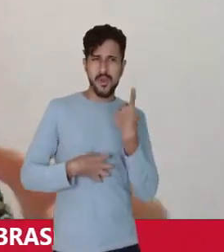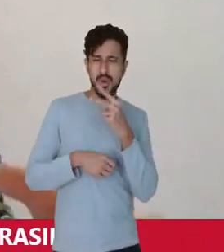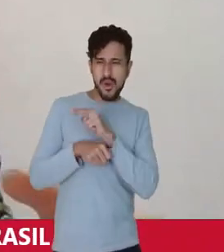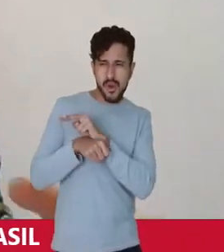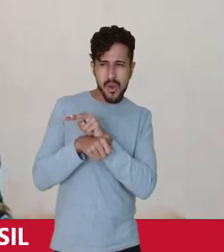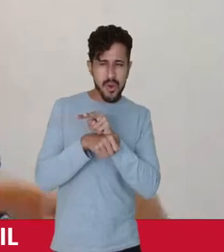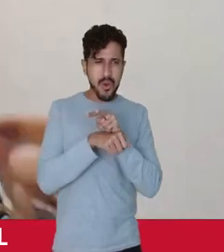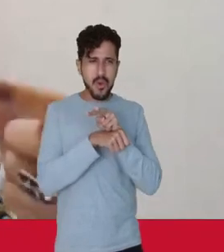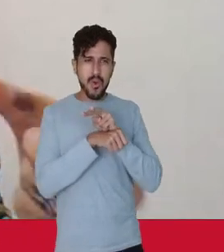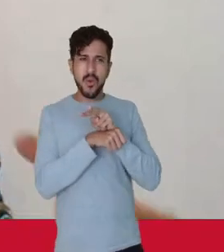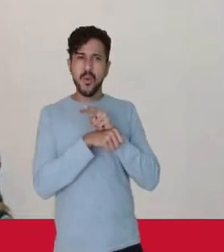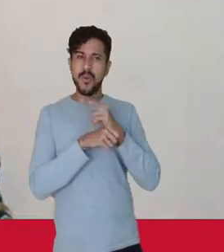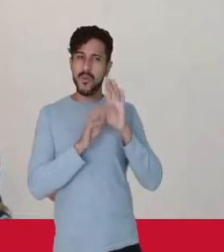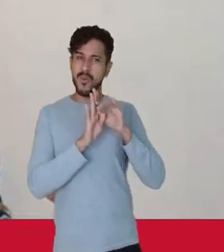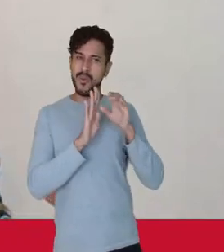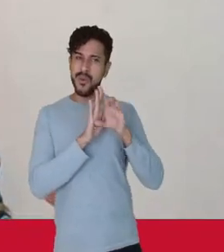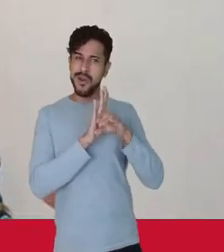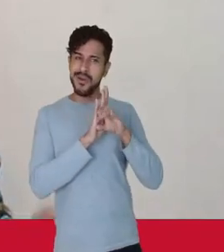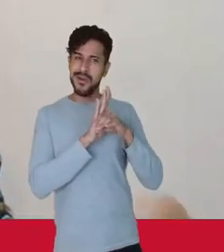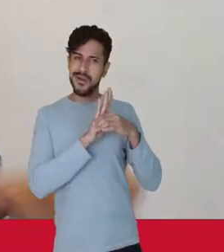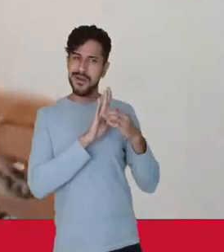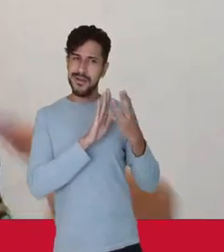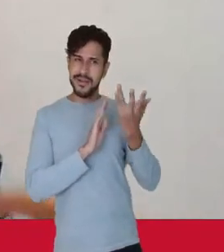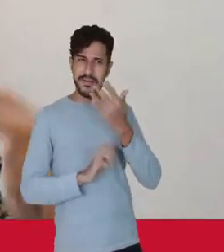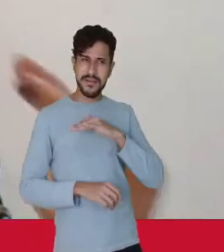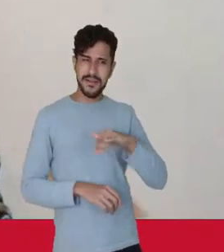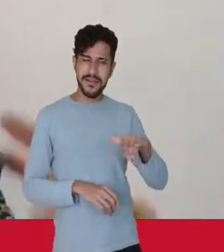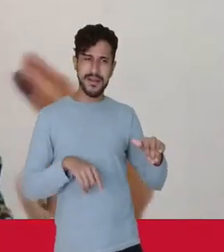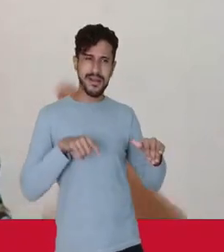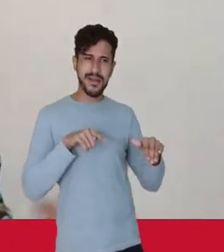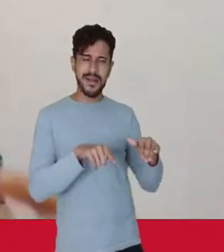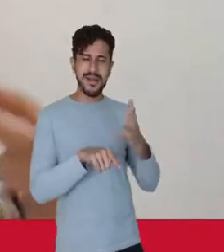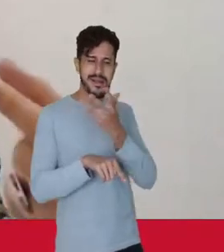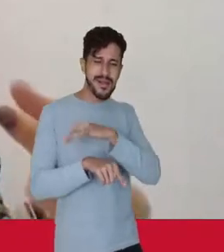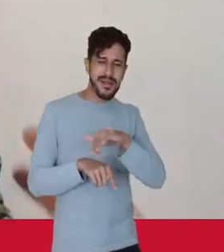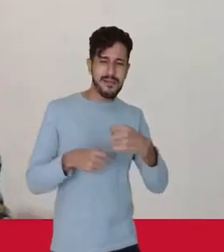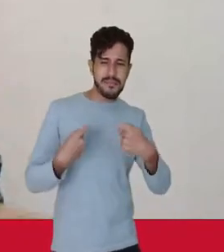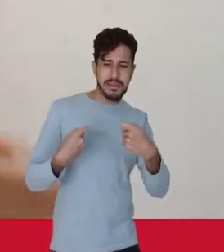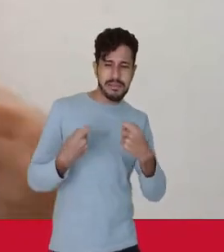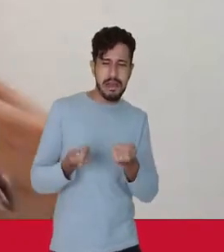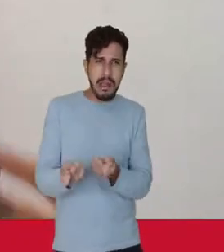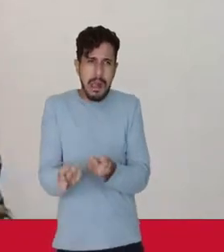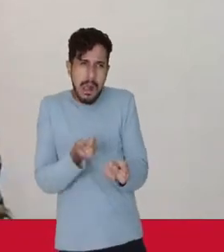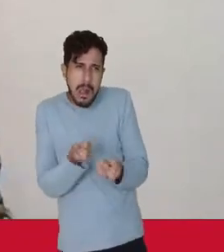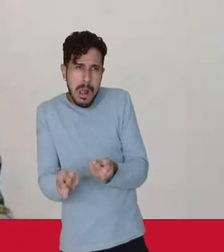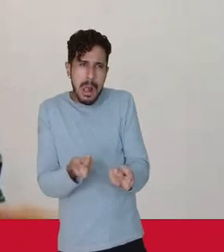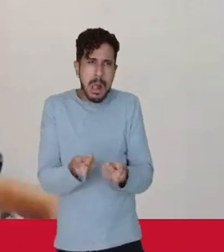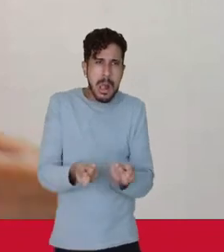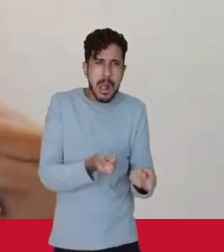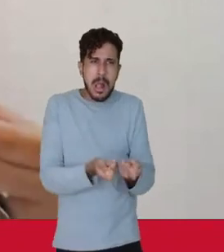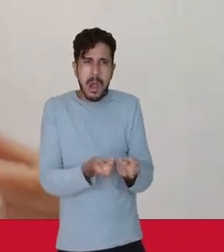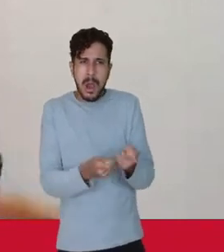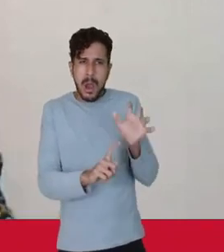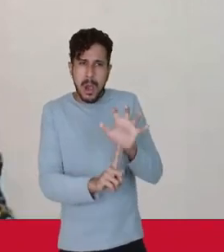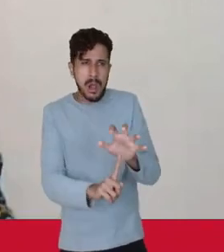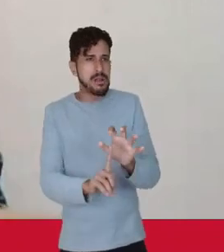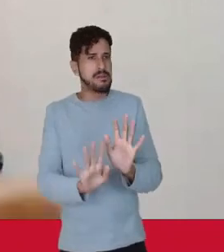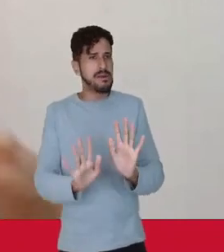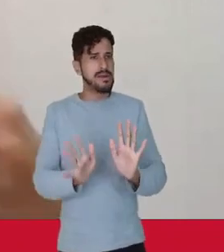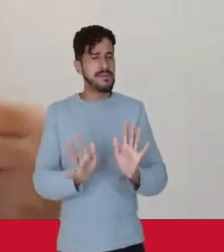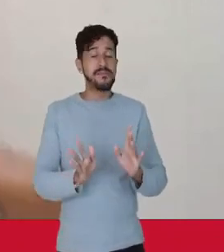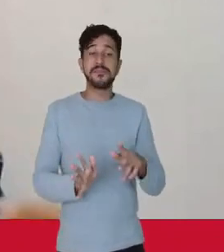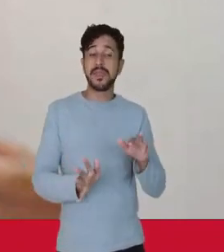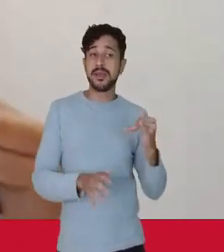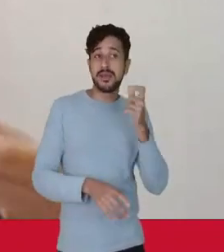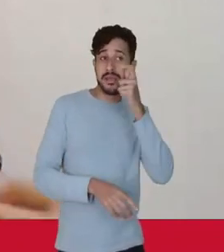o conceito de criança e para o conceito de infância, como aquele ou aquela que precisa ser dominado ou doutrinado. É